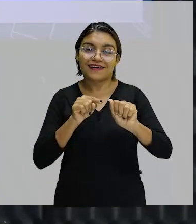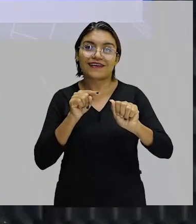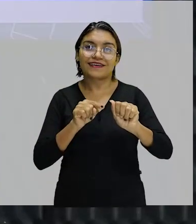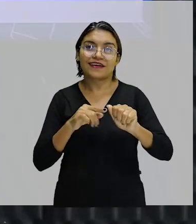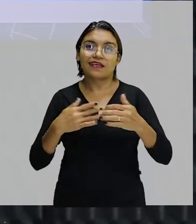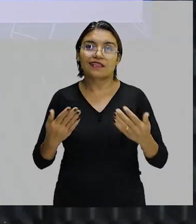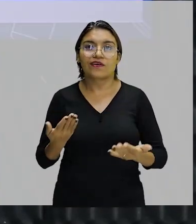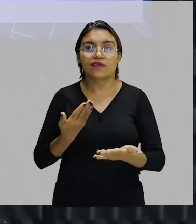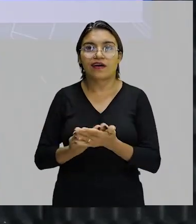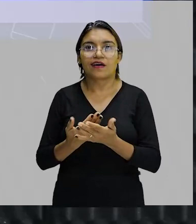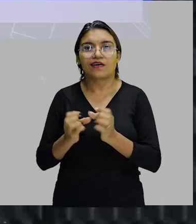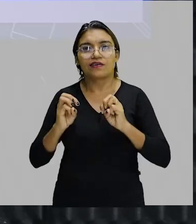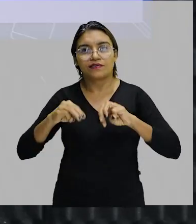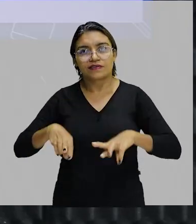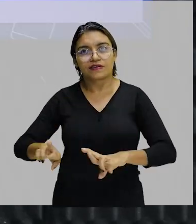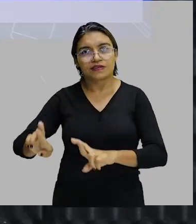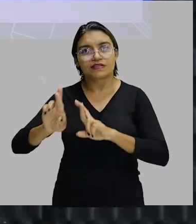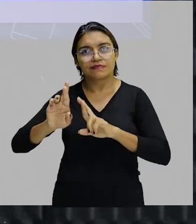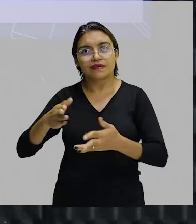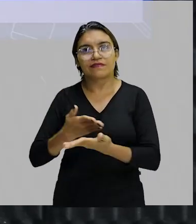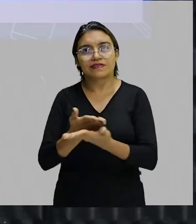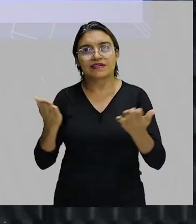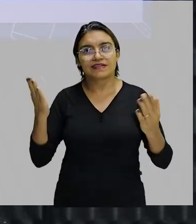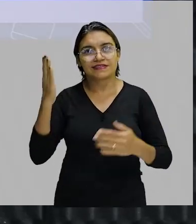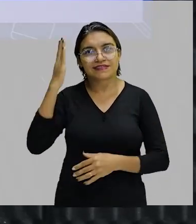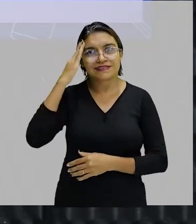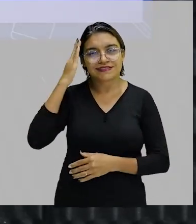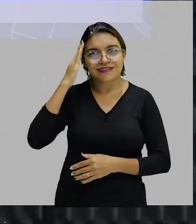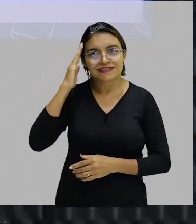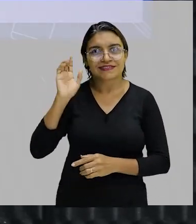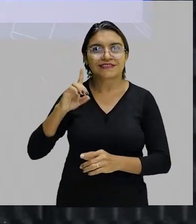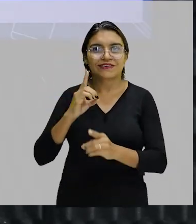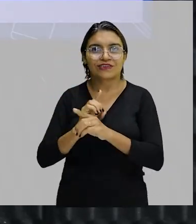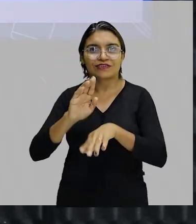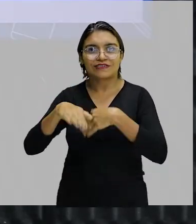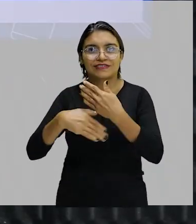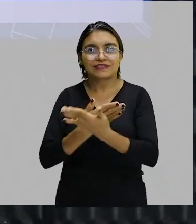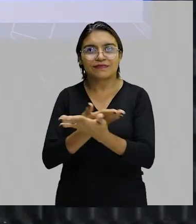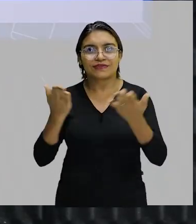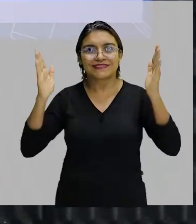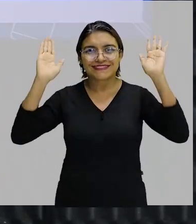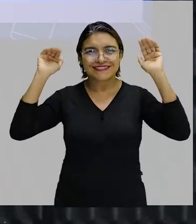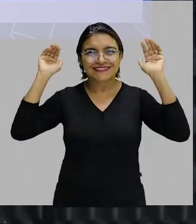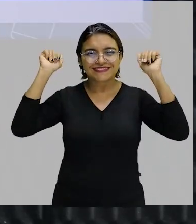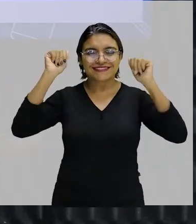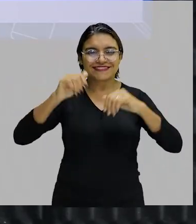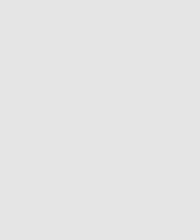assim a gente finaliza. Espero que vocês tenham compreendido. Beijão para vocês e até a próxima aula. Tchau, tchau!